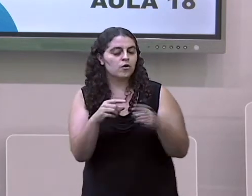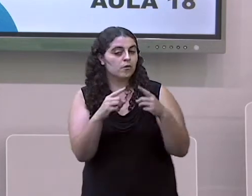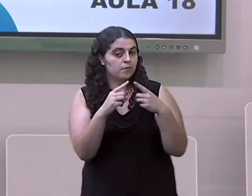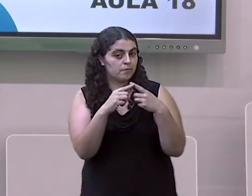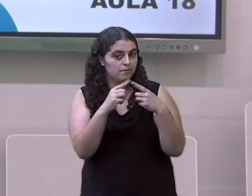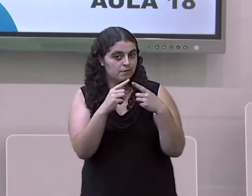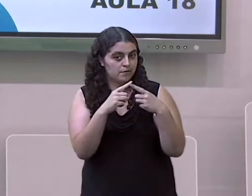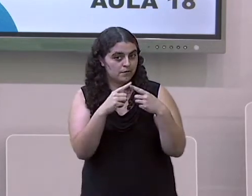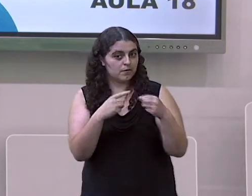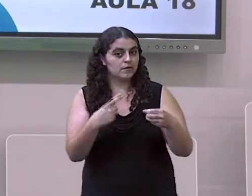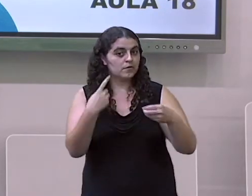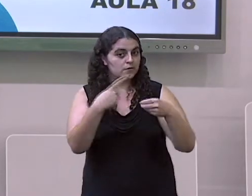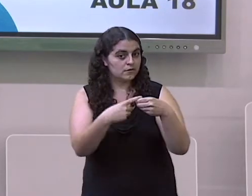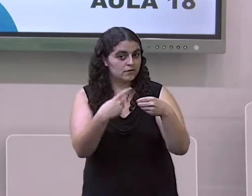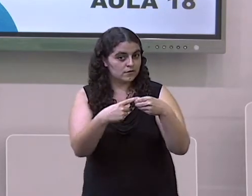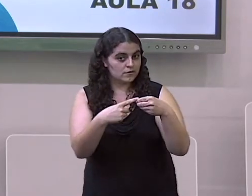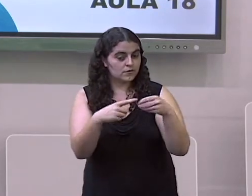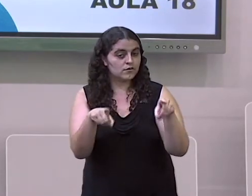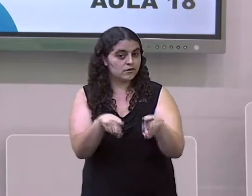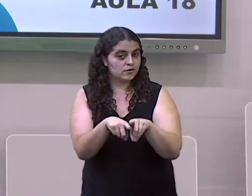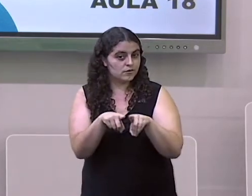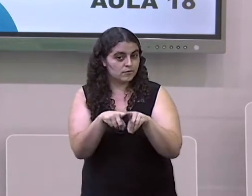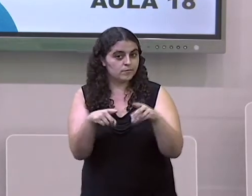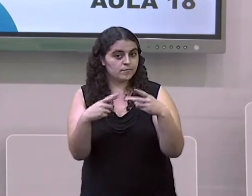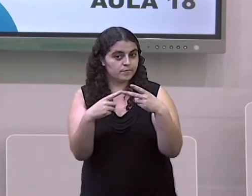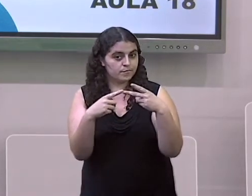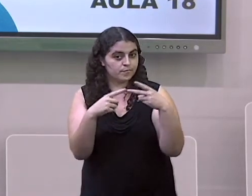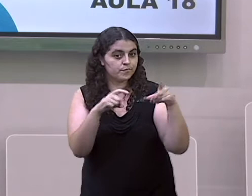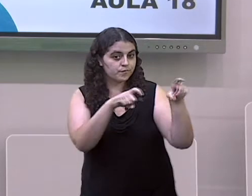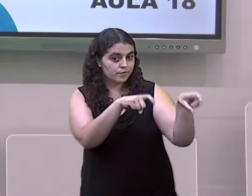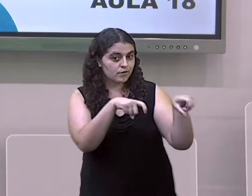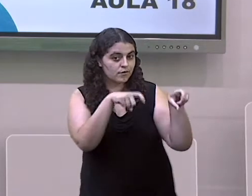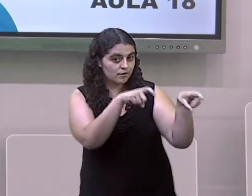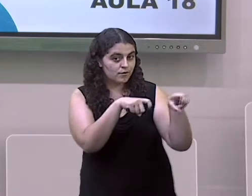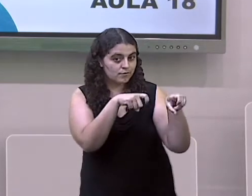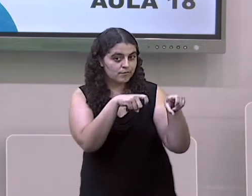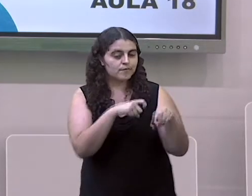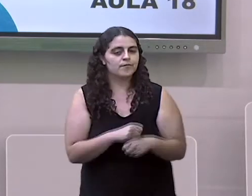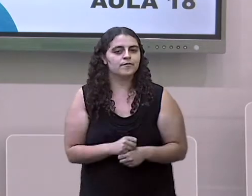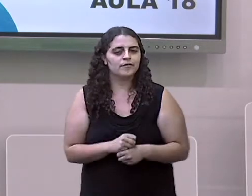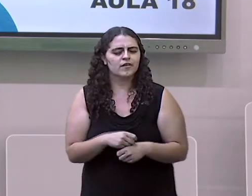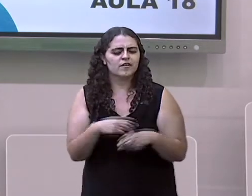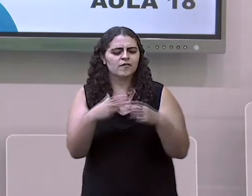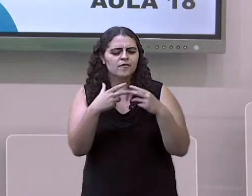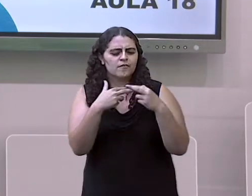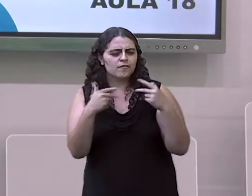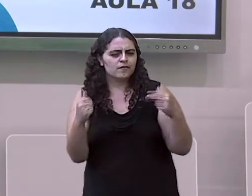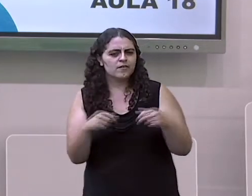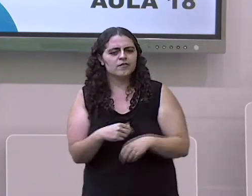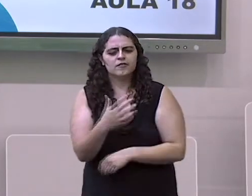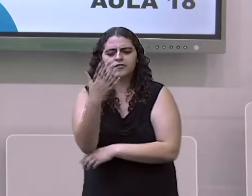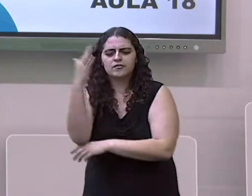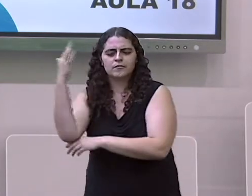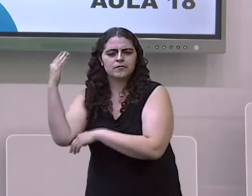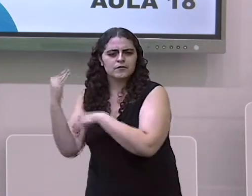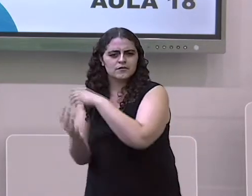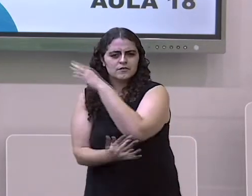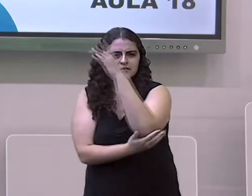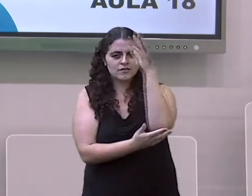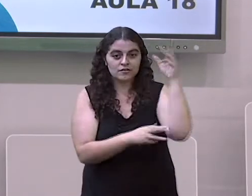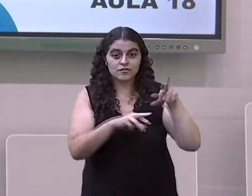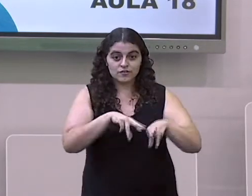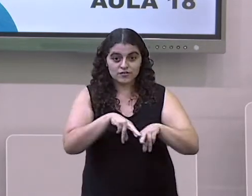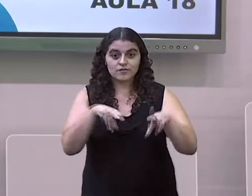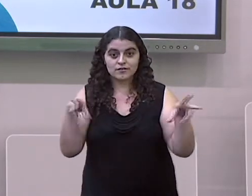da aula de hoje, que fazem então menção a tipos diferentes de paisagem e como reconhecê-las.